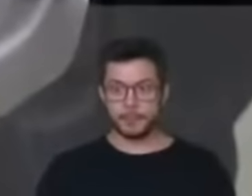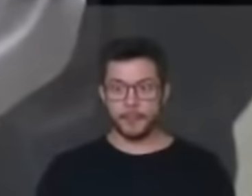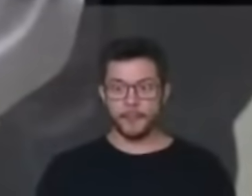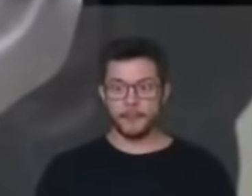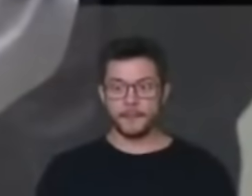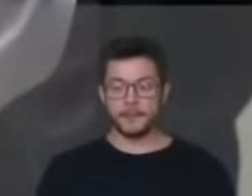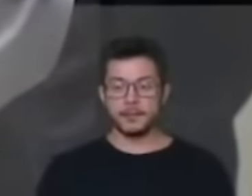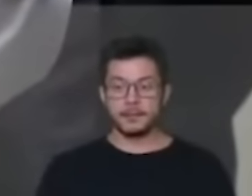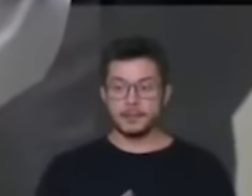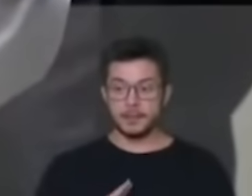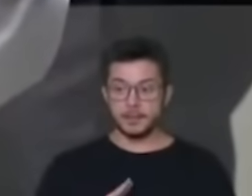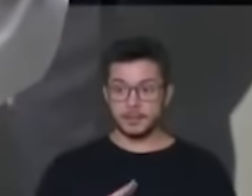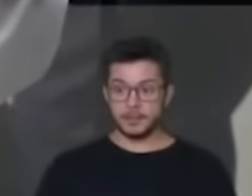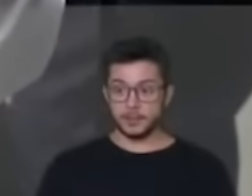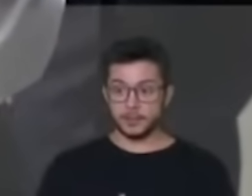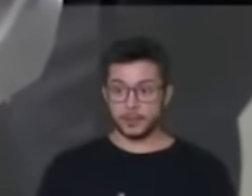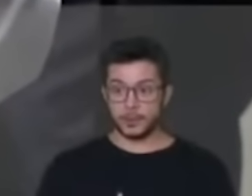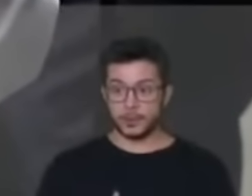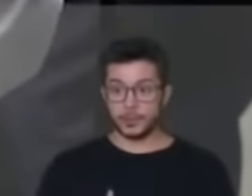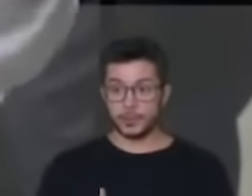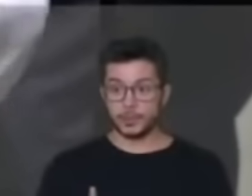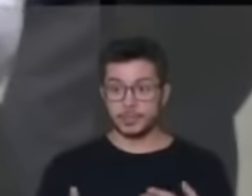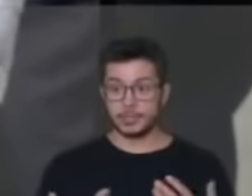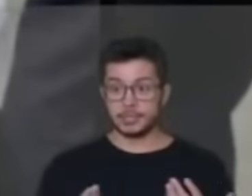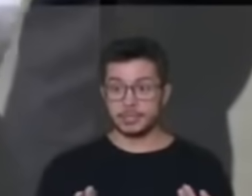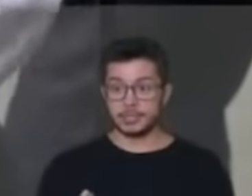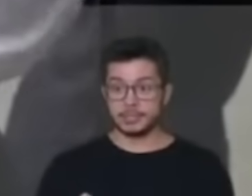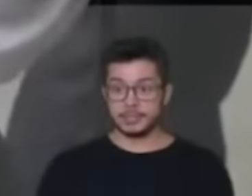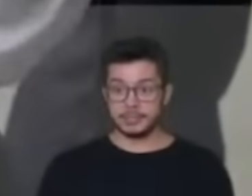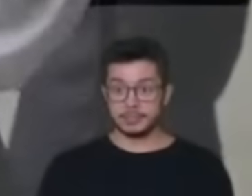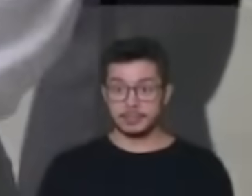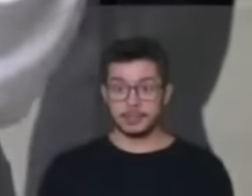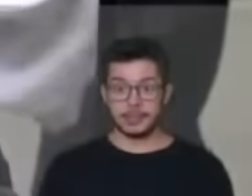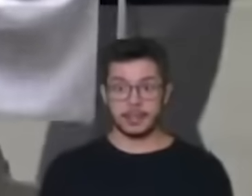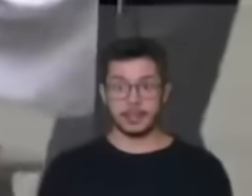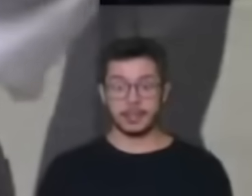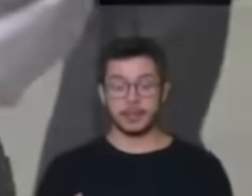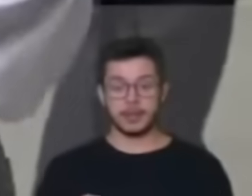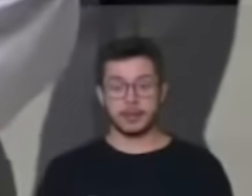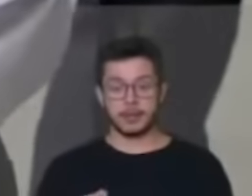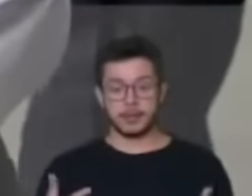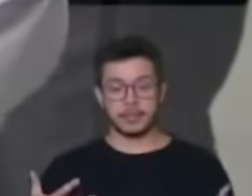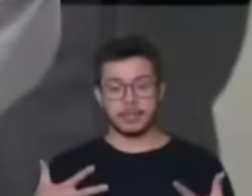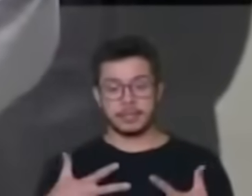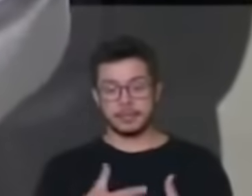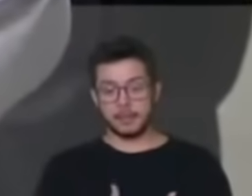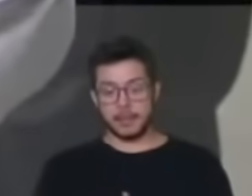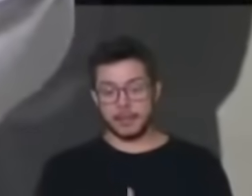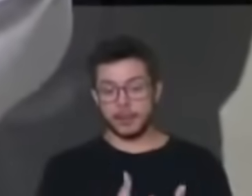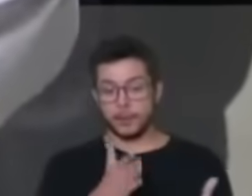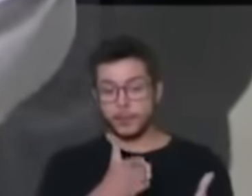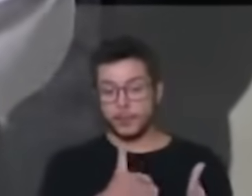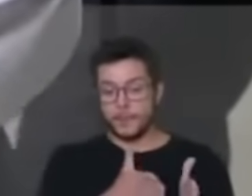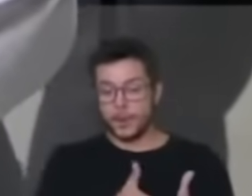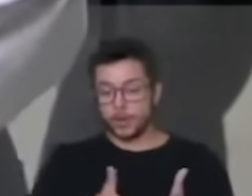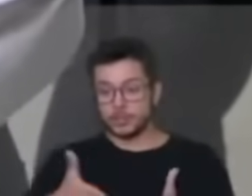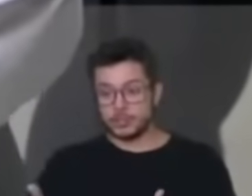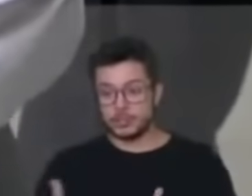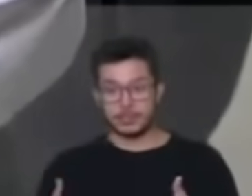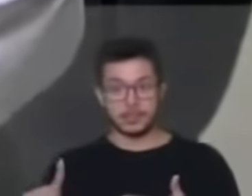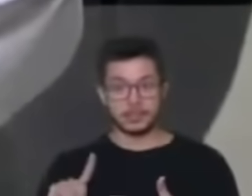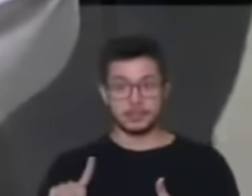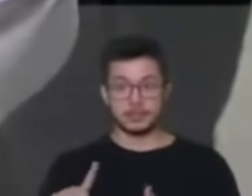3 minutos, presidente, para a minha questão de ordem. Uma flagrante ofensa aos trâmites legislativos, porque houve